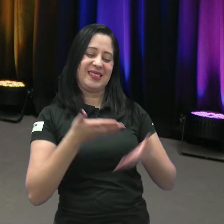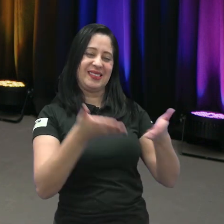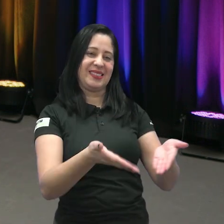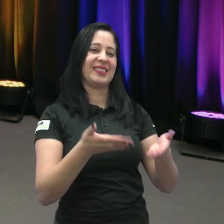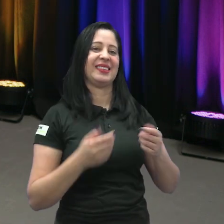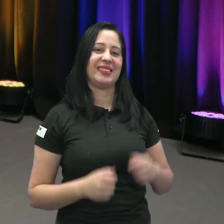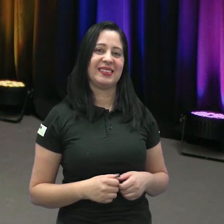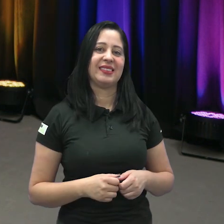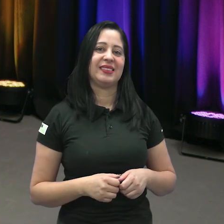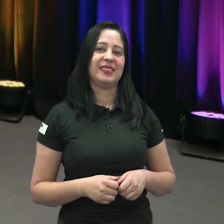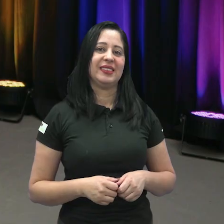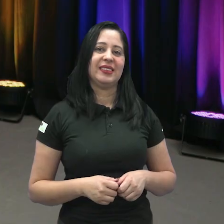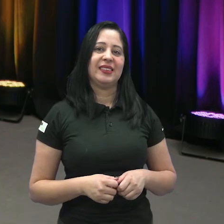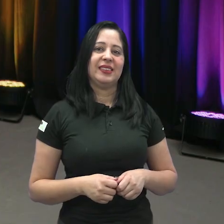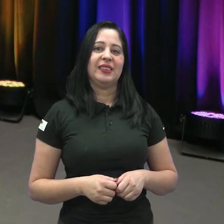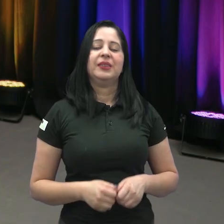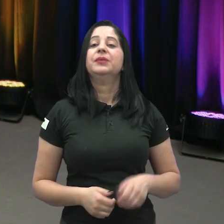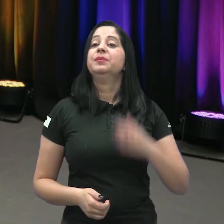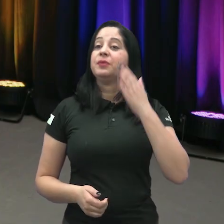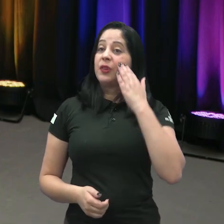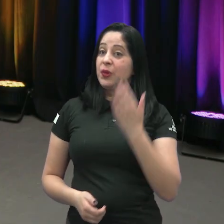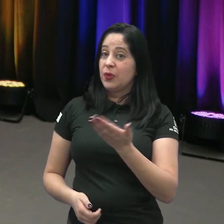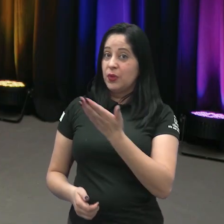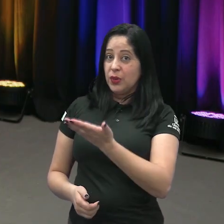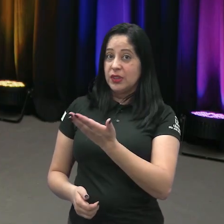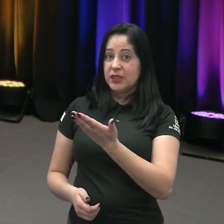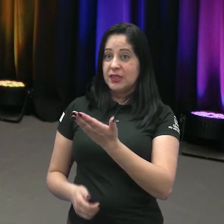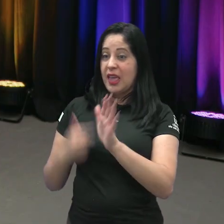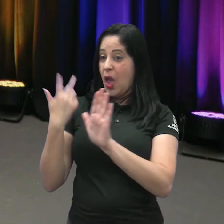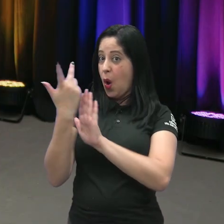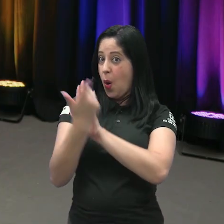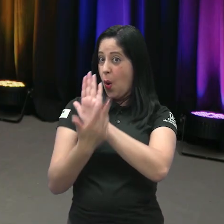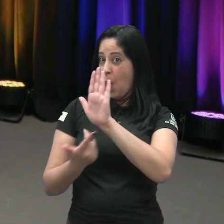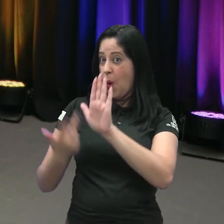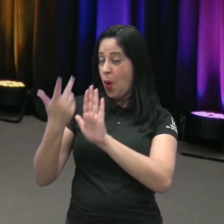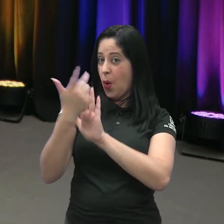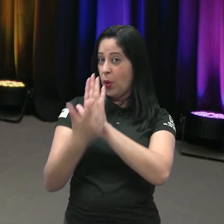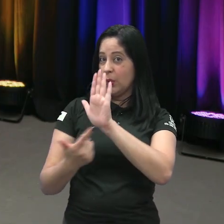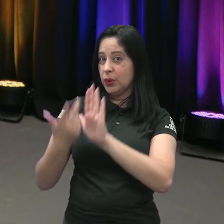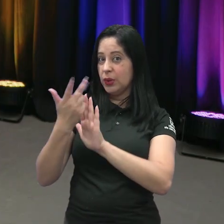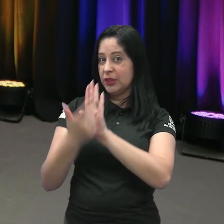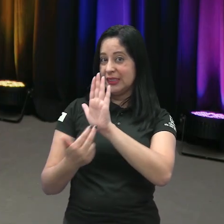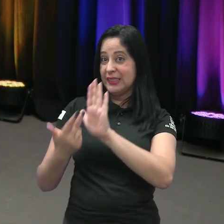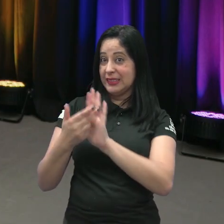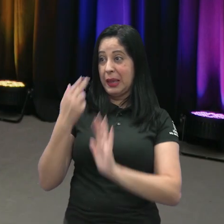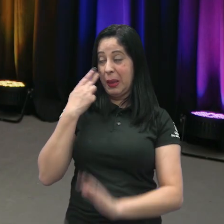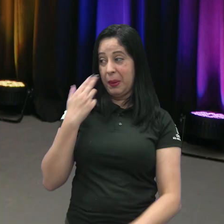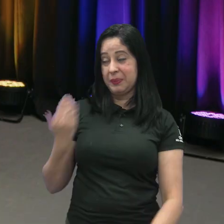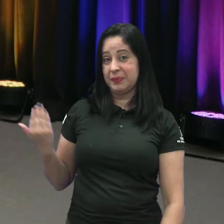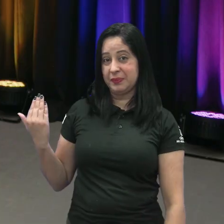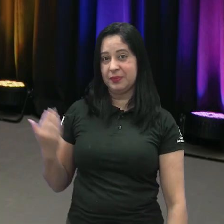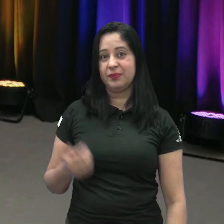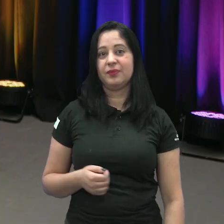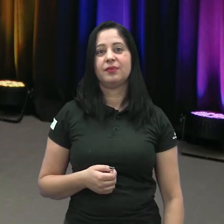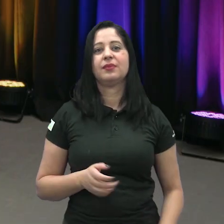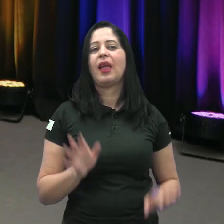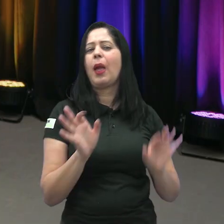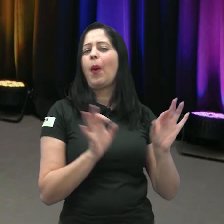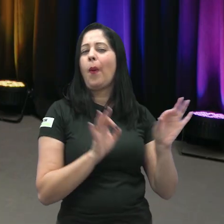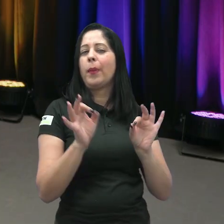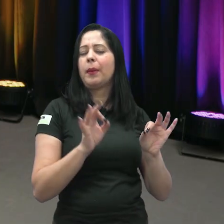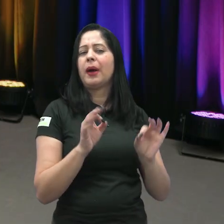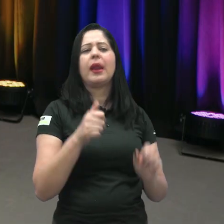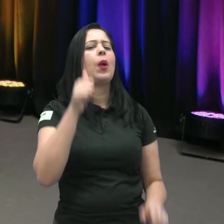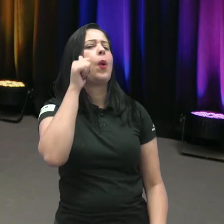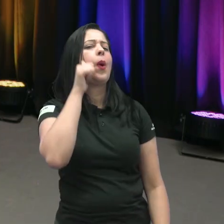com vocês hoje. Vamos? E o Arnaldo é caricaturista. O que ele fez aí pra gente? Vamos ver. Eu fiz um desenho de uma